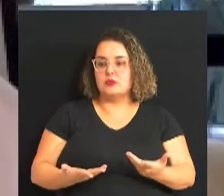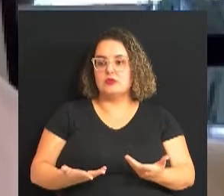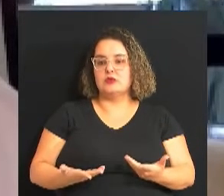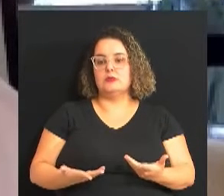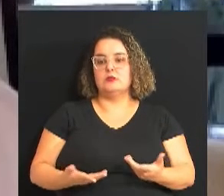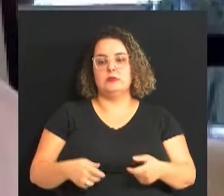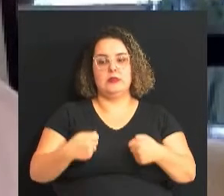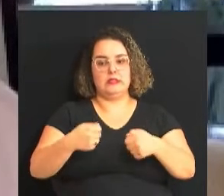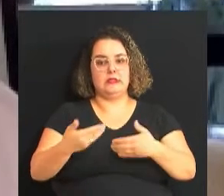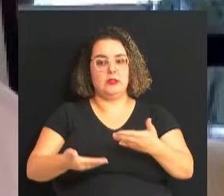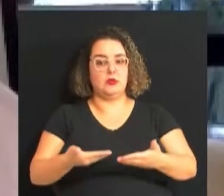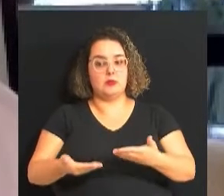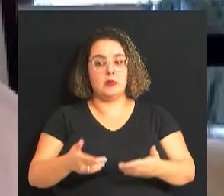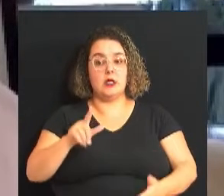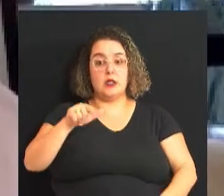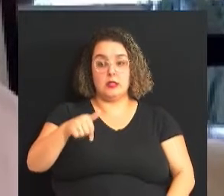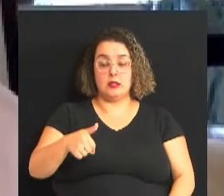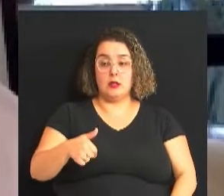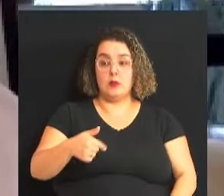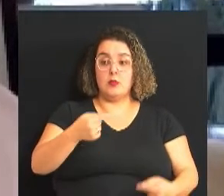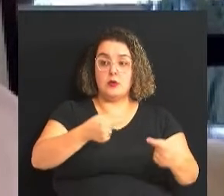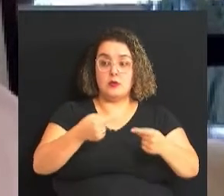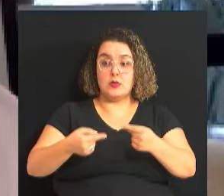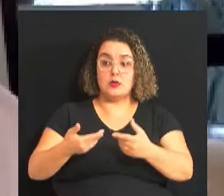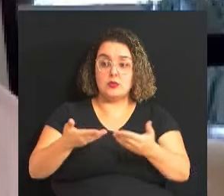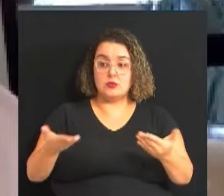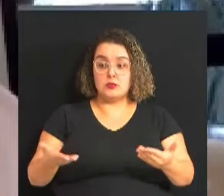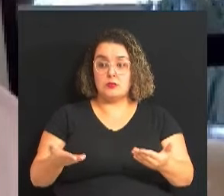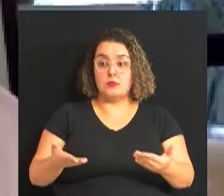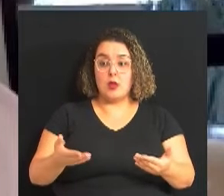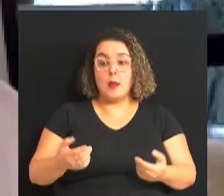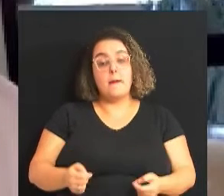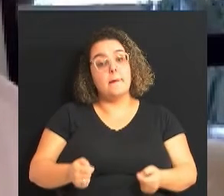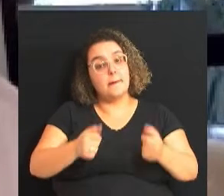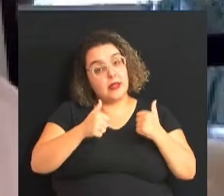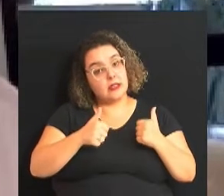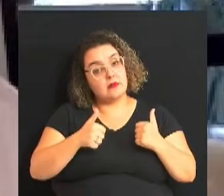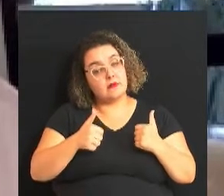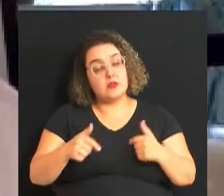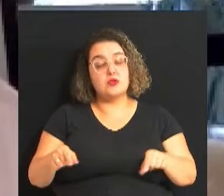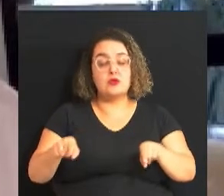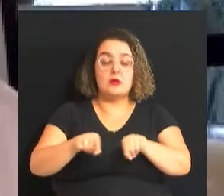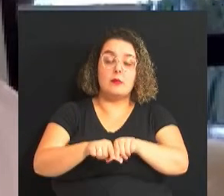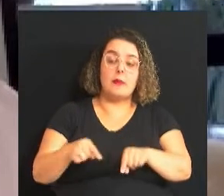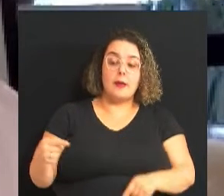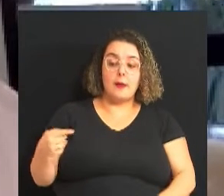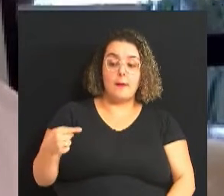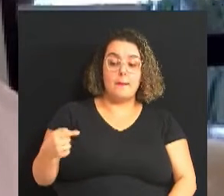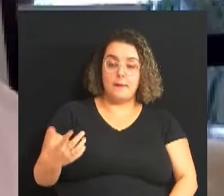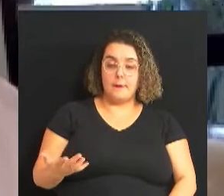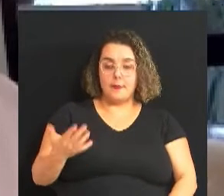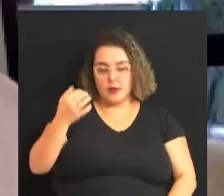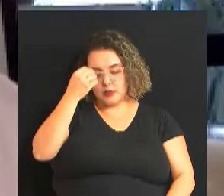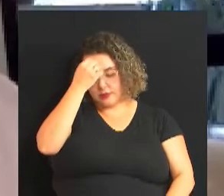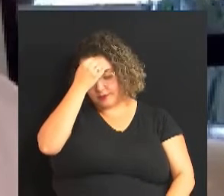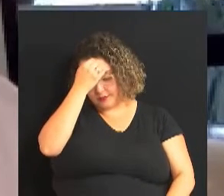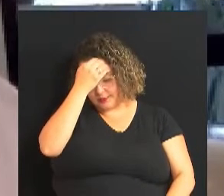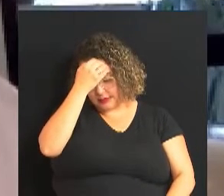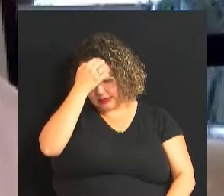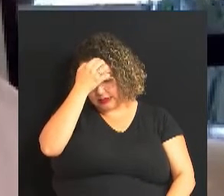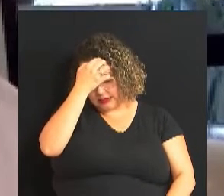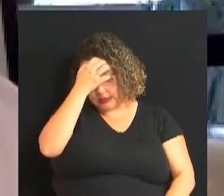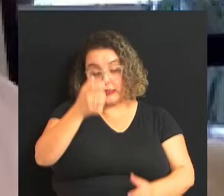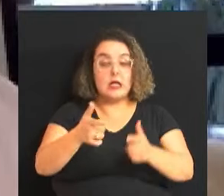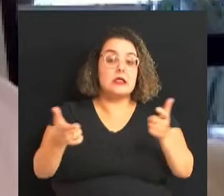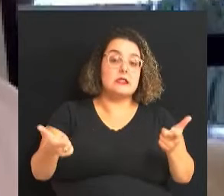disso. E depois nós vamos discutir com vocês vantagens e desvantagens. Mas na imensa maioria das vezes, você